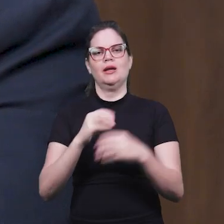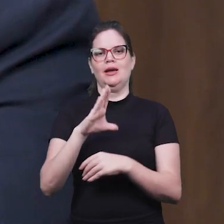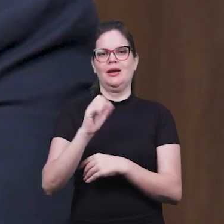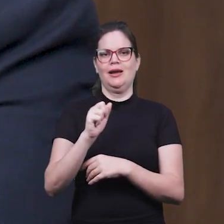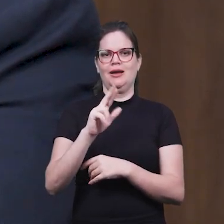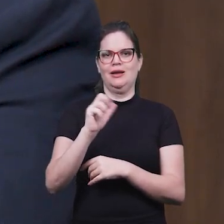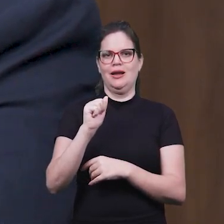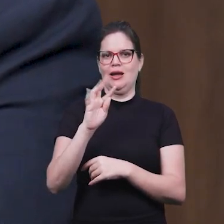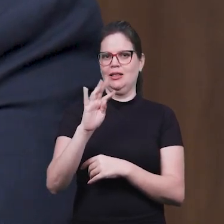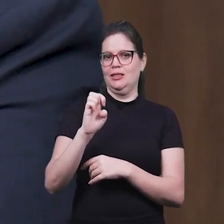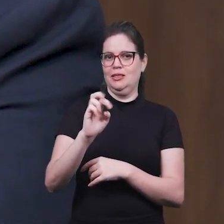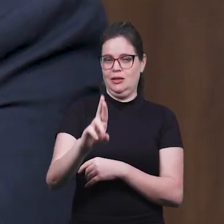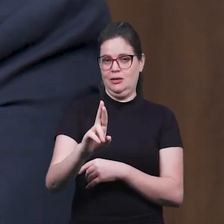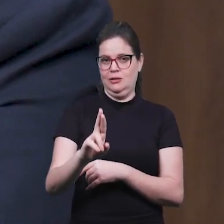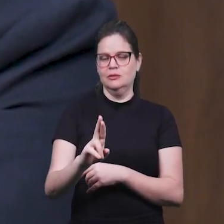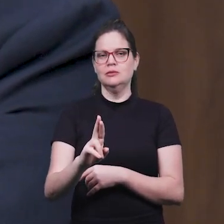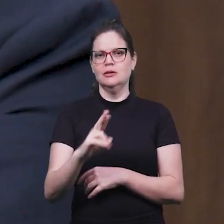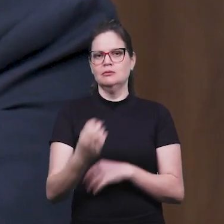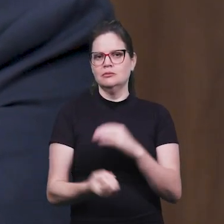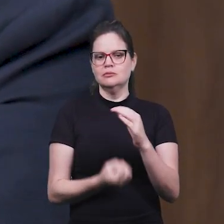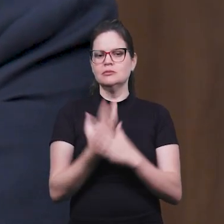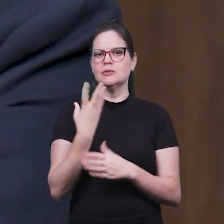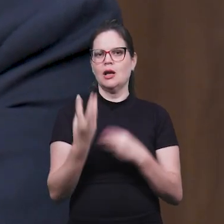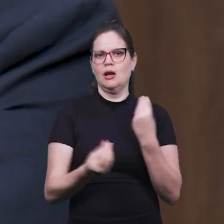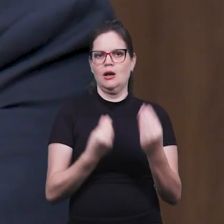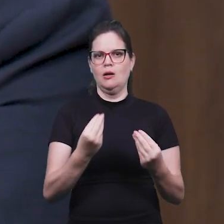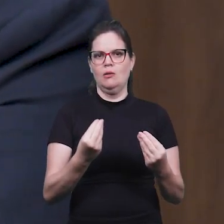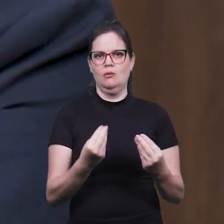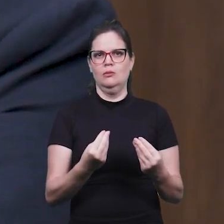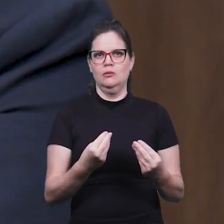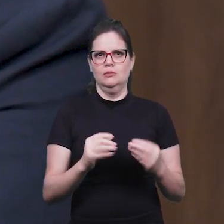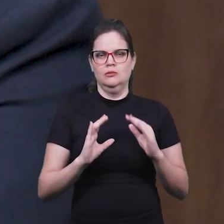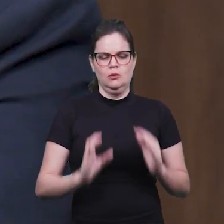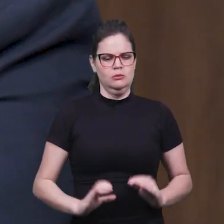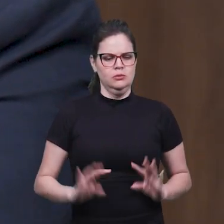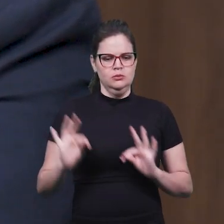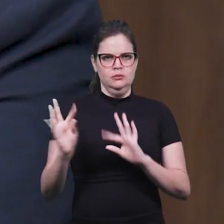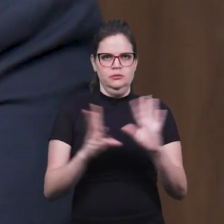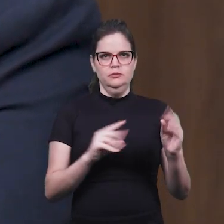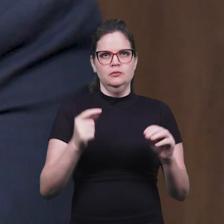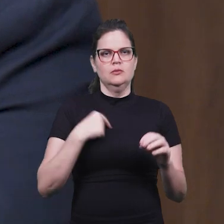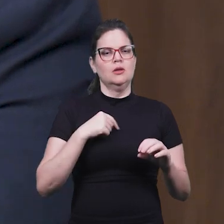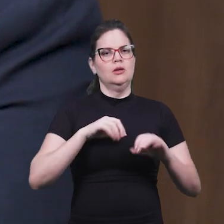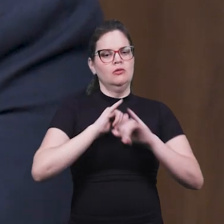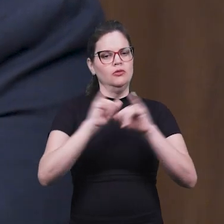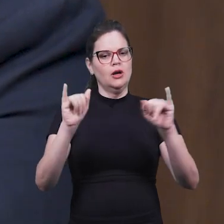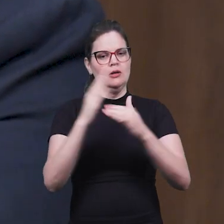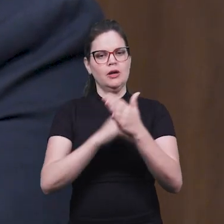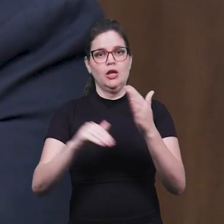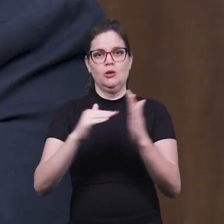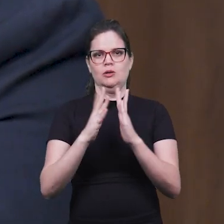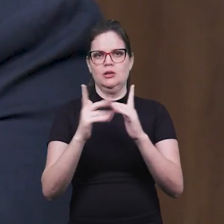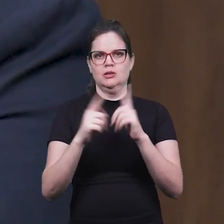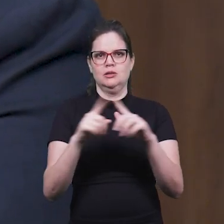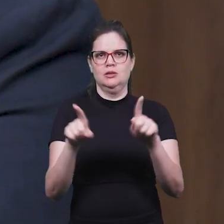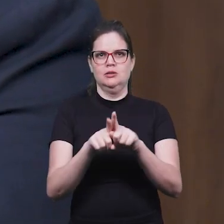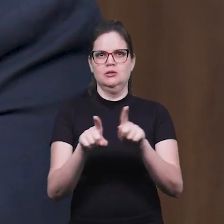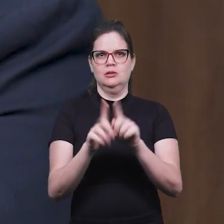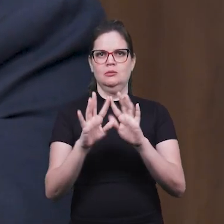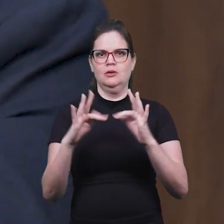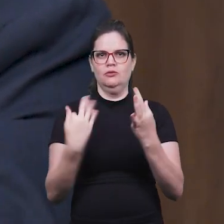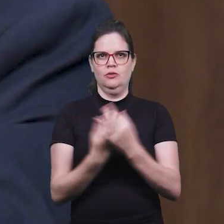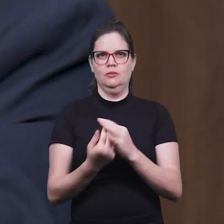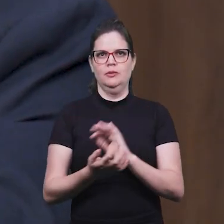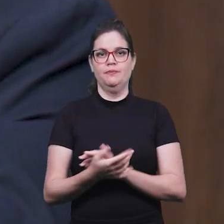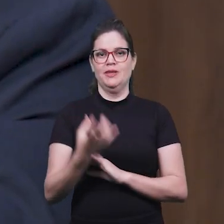caráter. Isso que eu digo para todas as famílias, eu digo isso nas minhas igrejas. Você tira da criança o direito